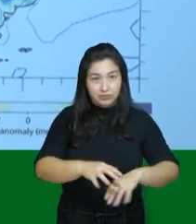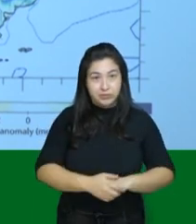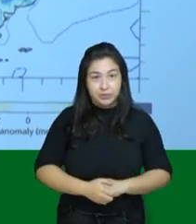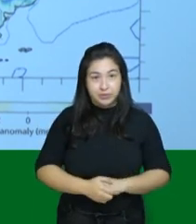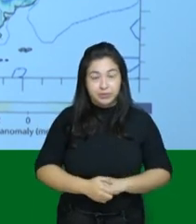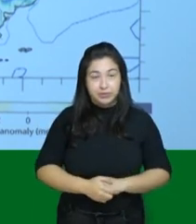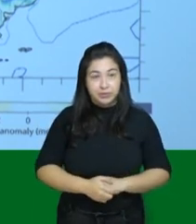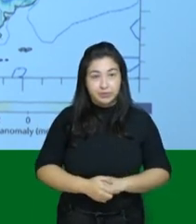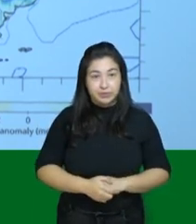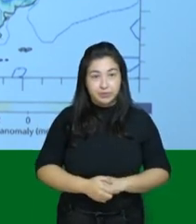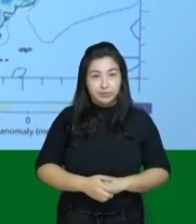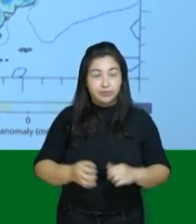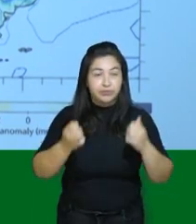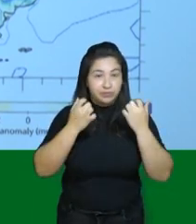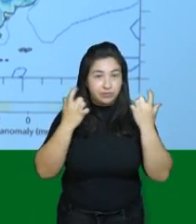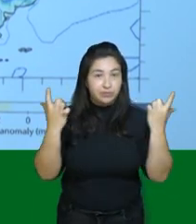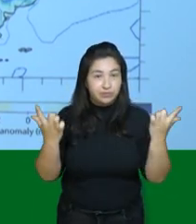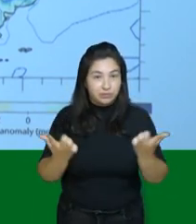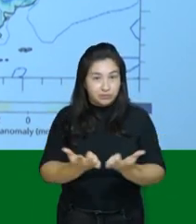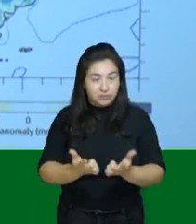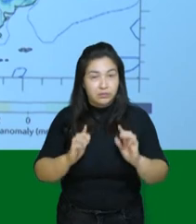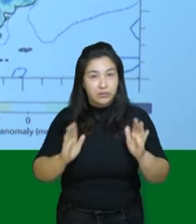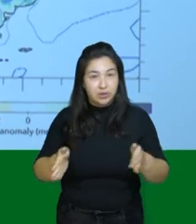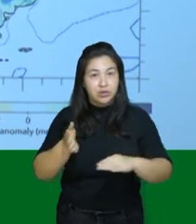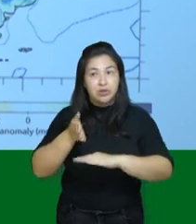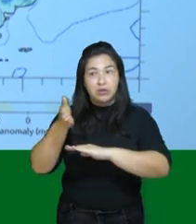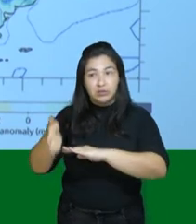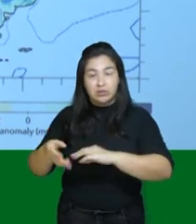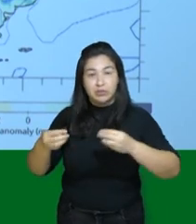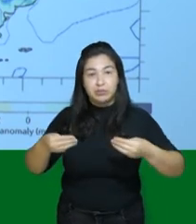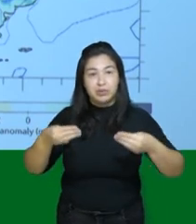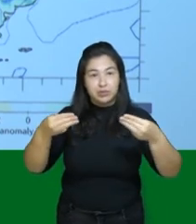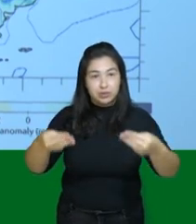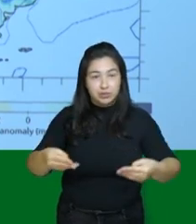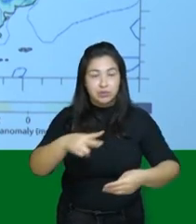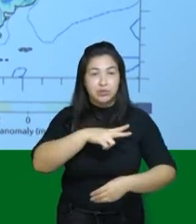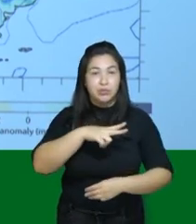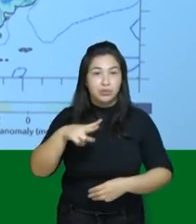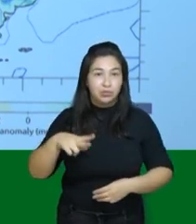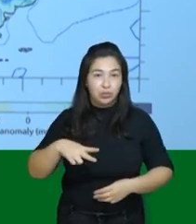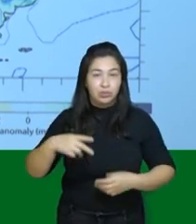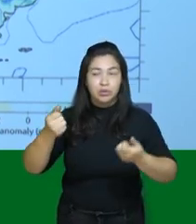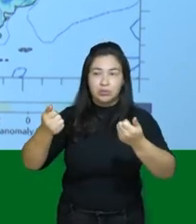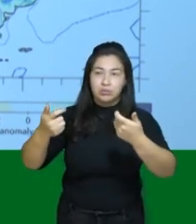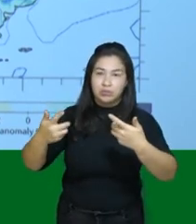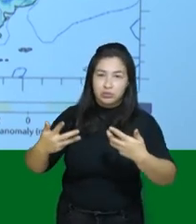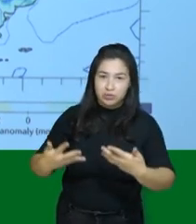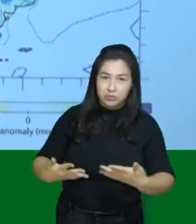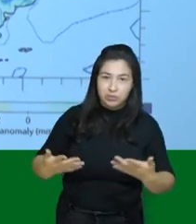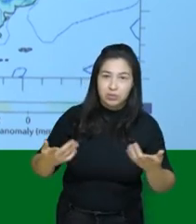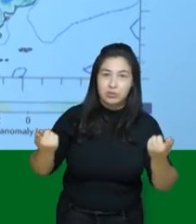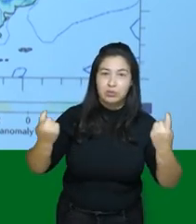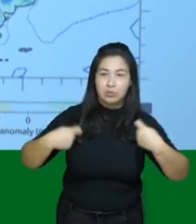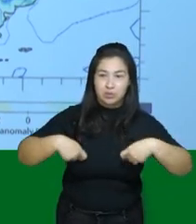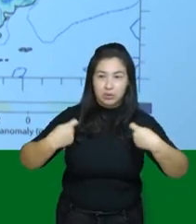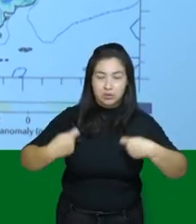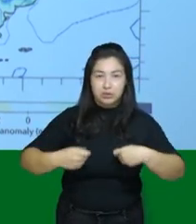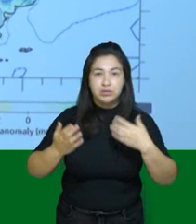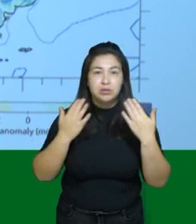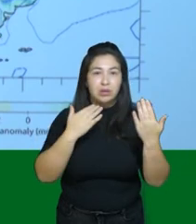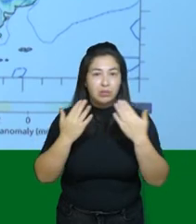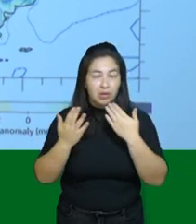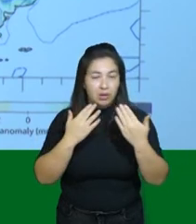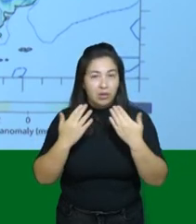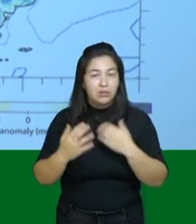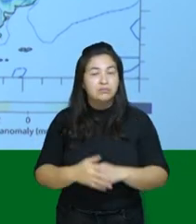na casa de legislação, né? Já fui no Ministério Público de Santa Catarina, É aí que a gente tem que